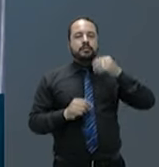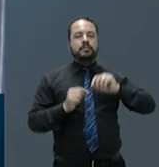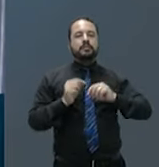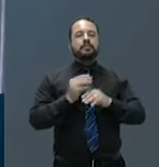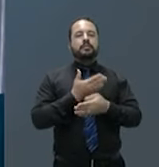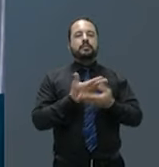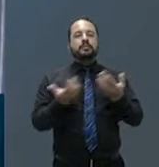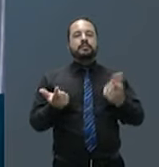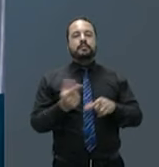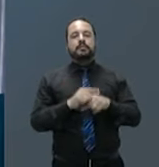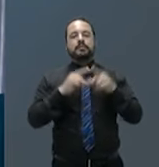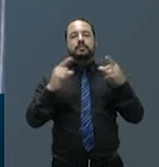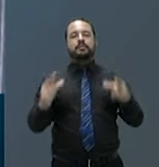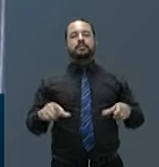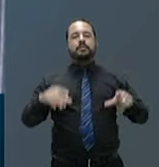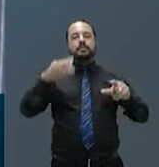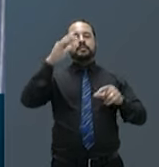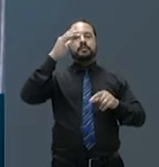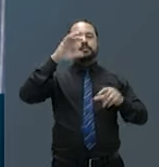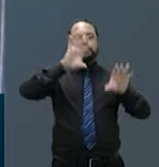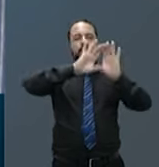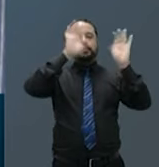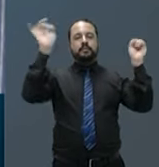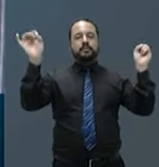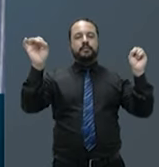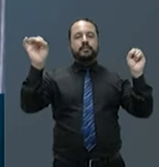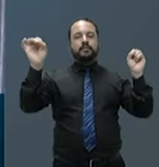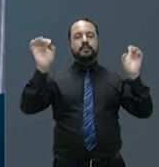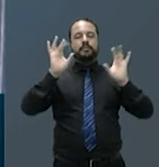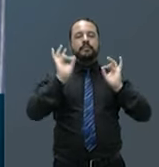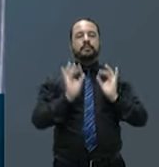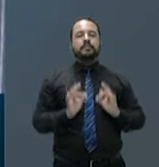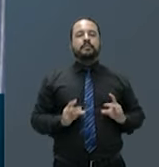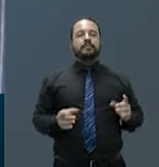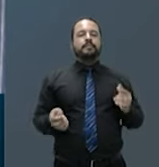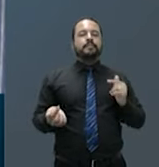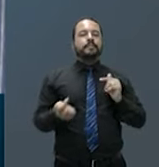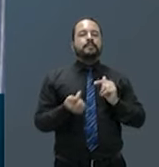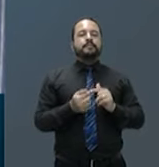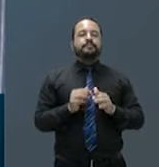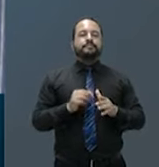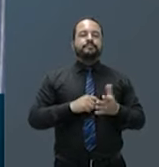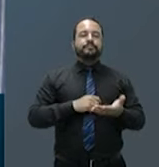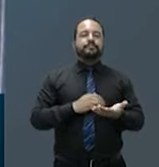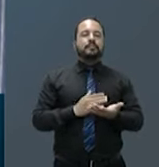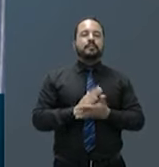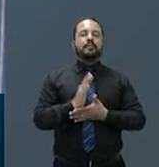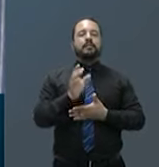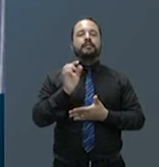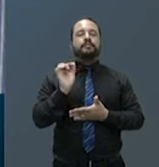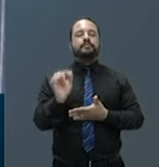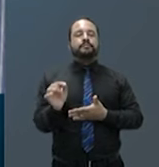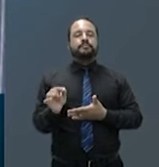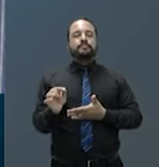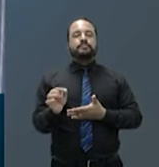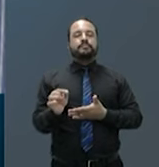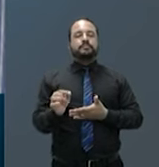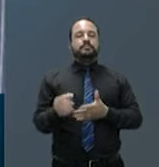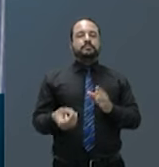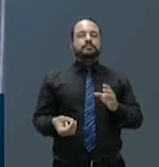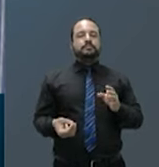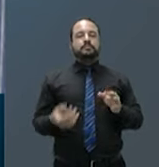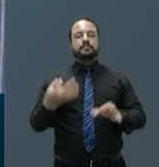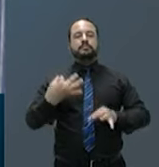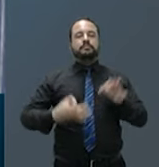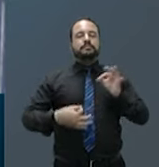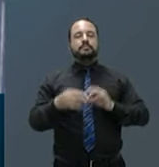maioria da Corte Especial foi no sentido de que a modulação diferida realizada no julgamento do